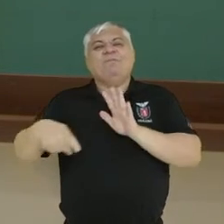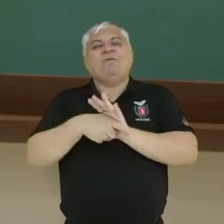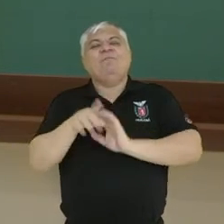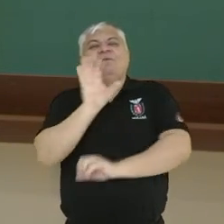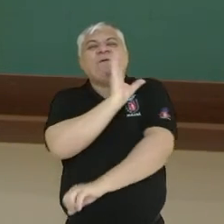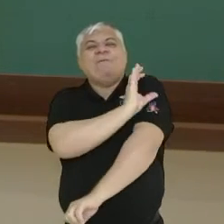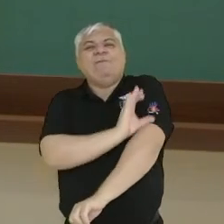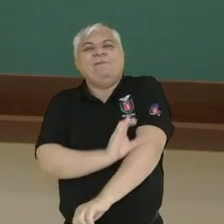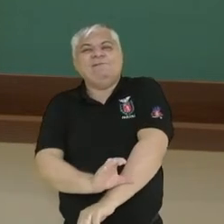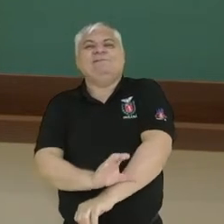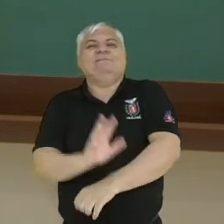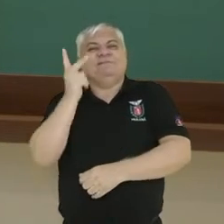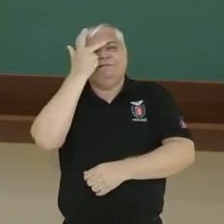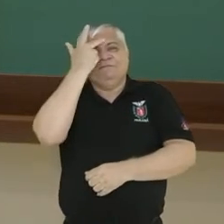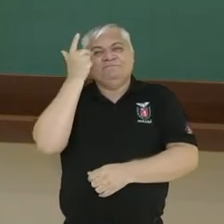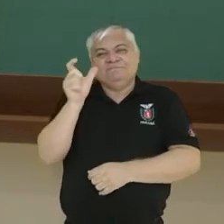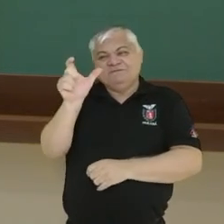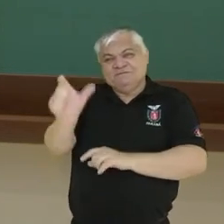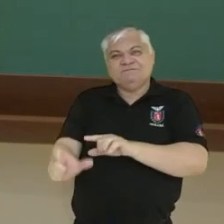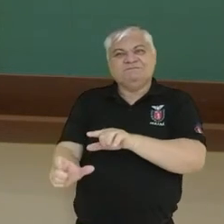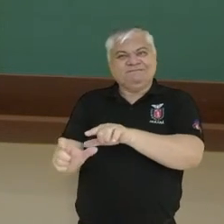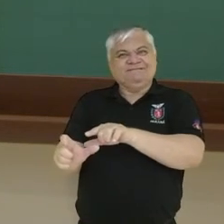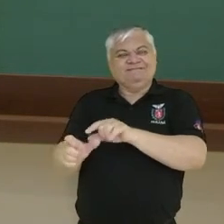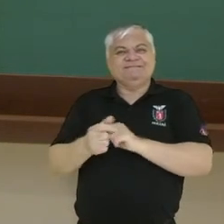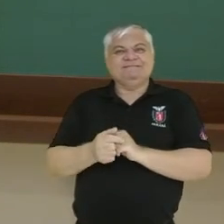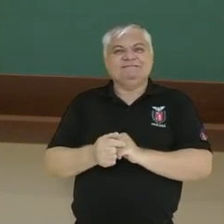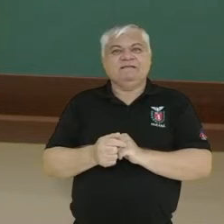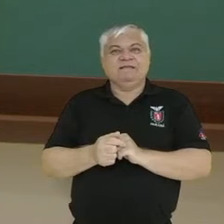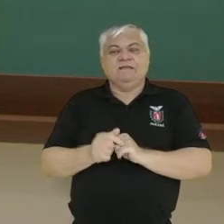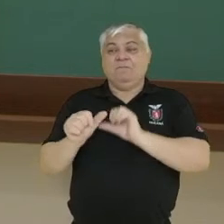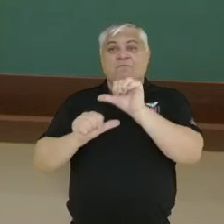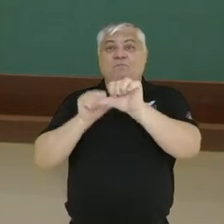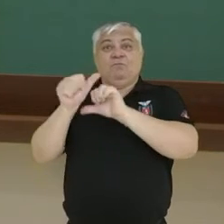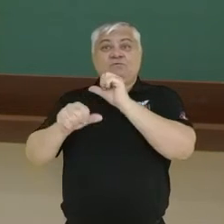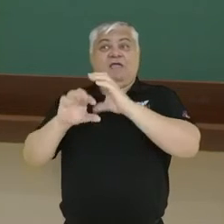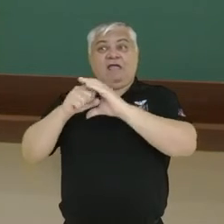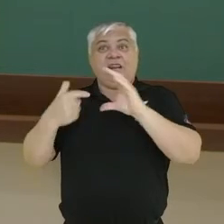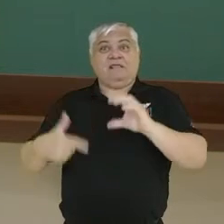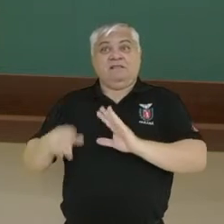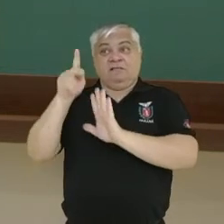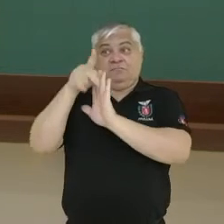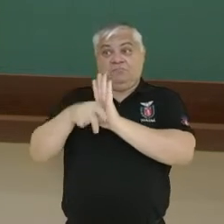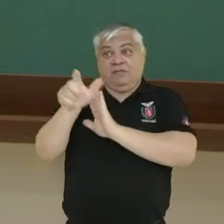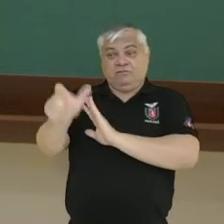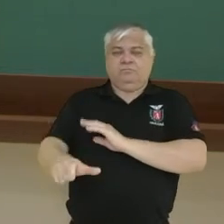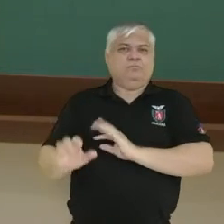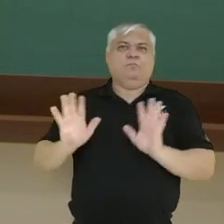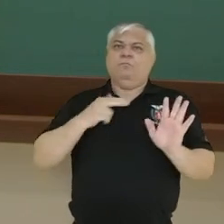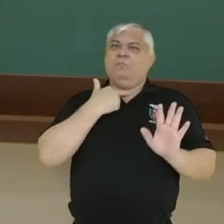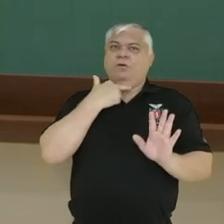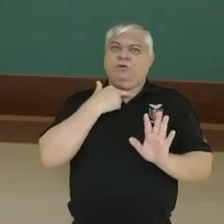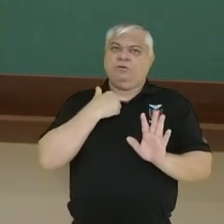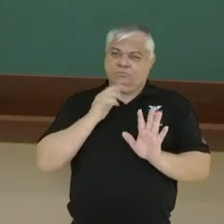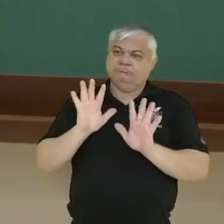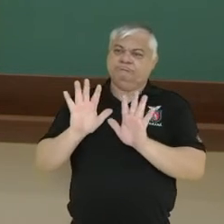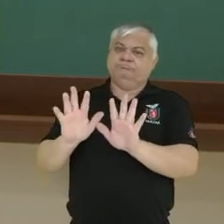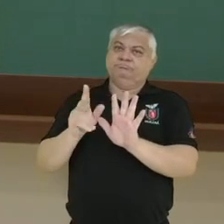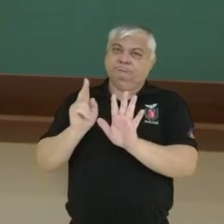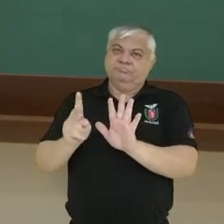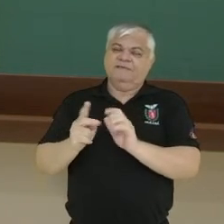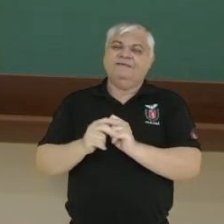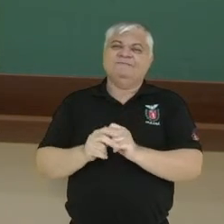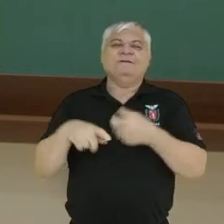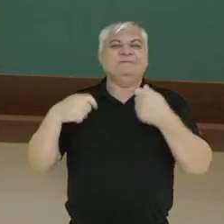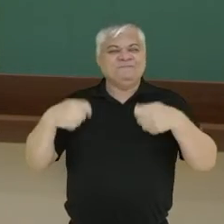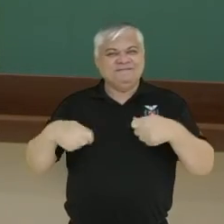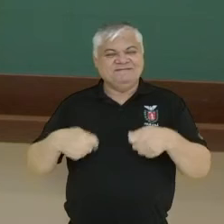comportamento realmente do personagem. Nós não podemos mudar as características do personagem. Então, isso precisa fazer parte também